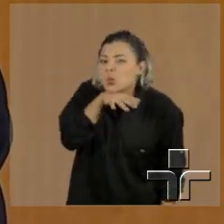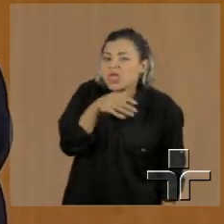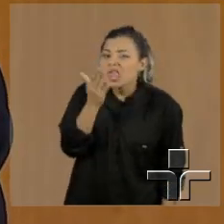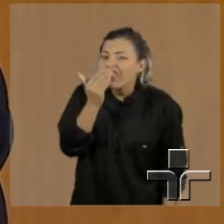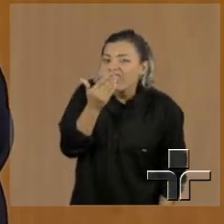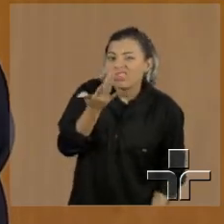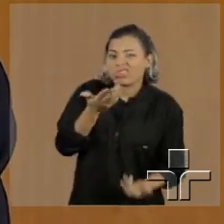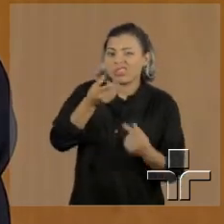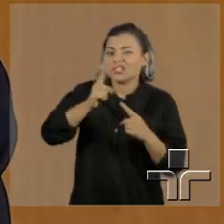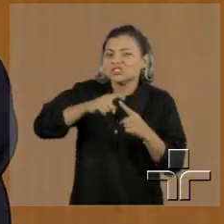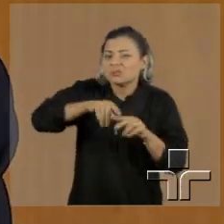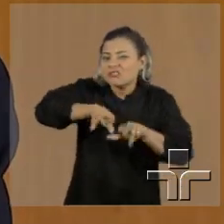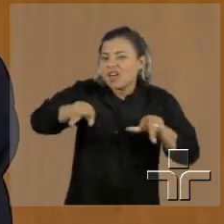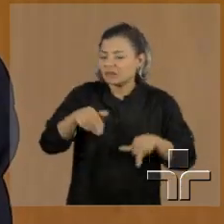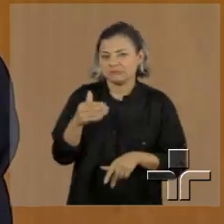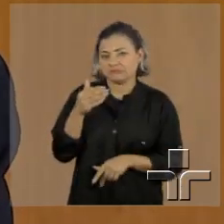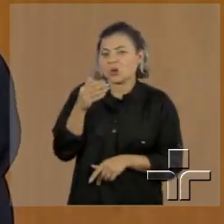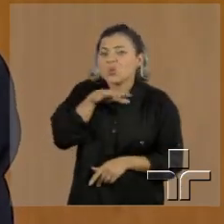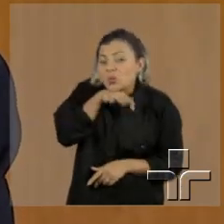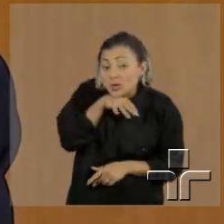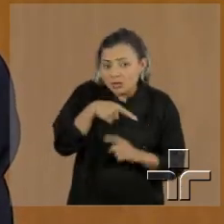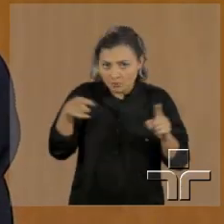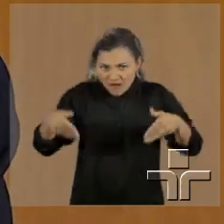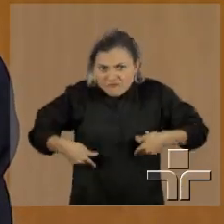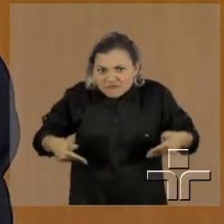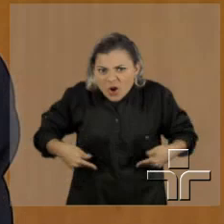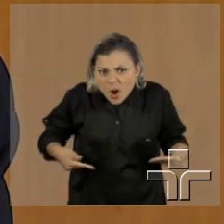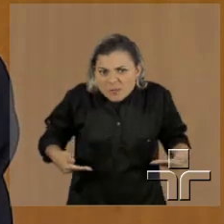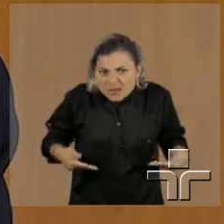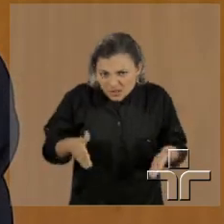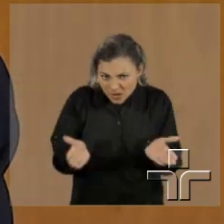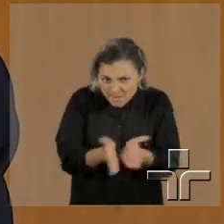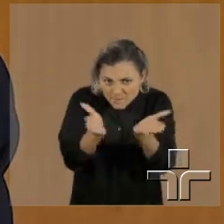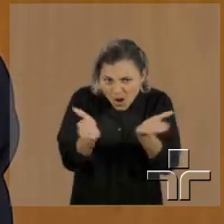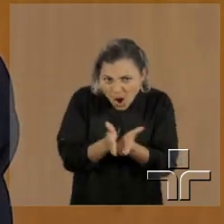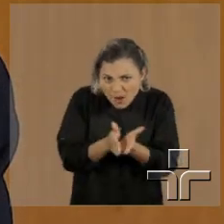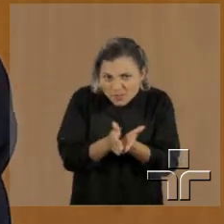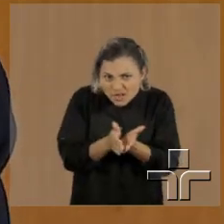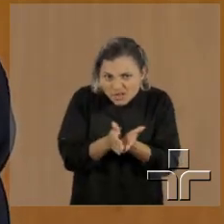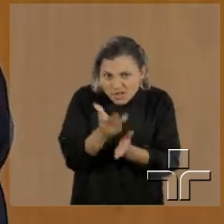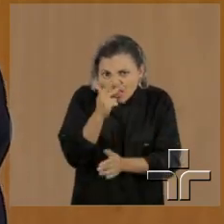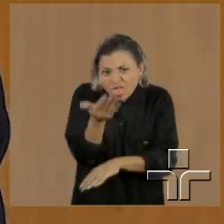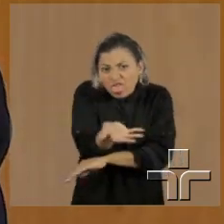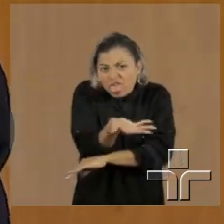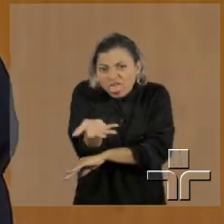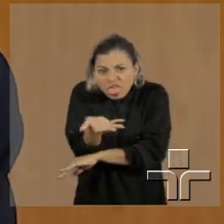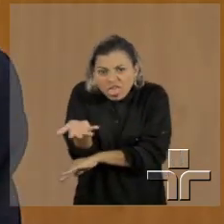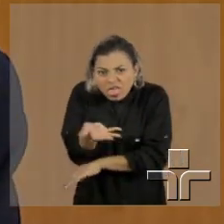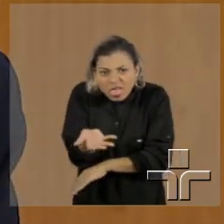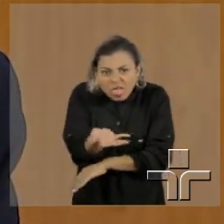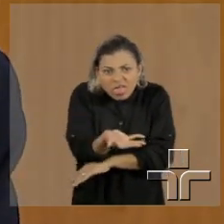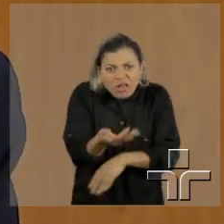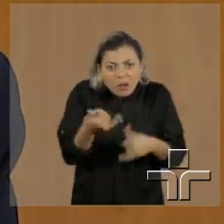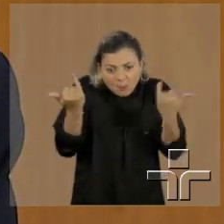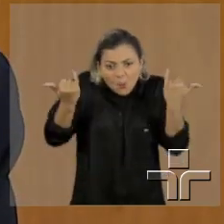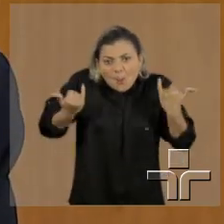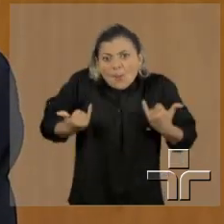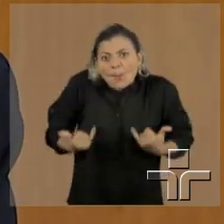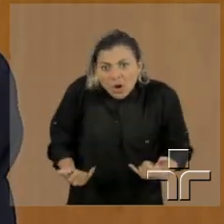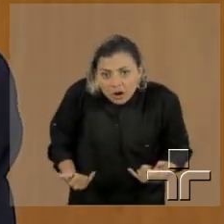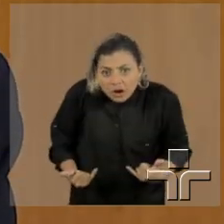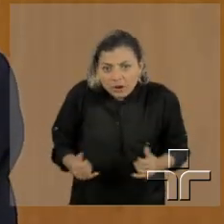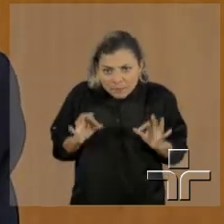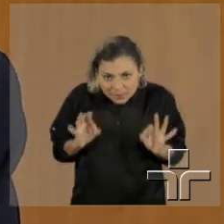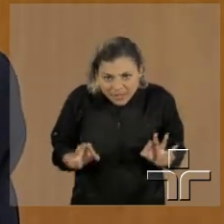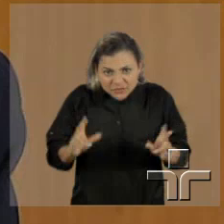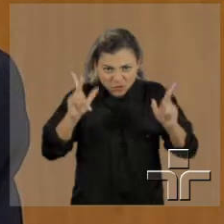concordo. Agora, passar fome não. Você não vê gente, mesmo pobre, pelas ruas com um físico esquelético como a gente